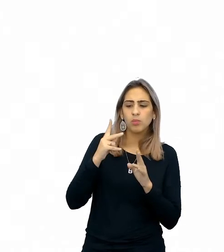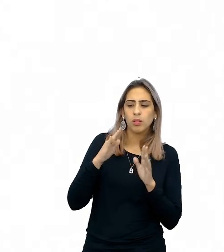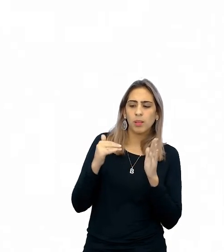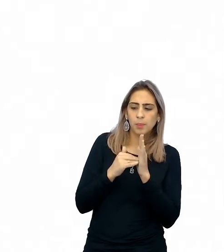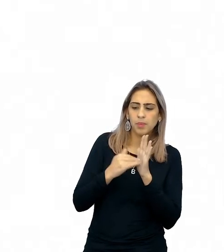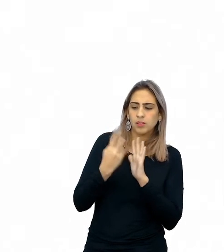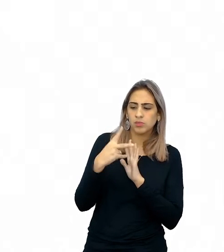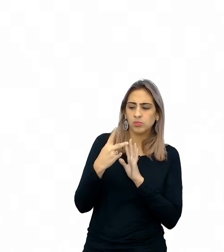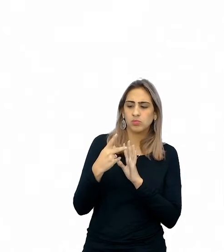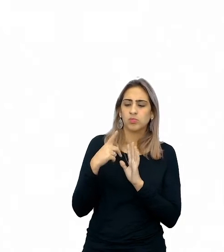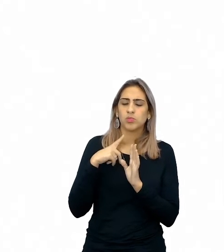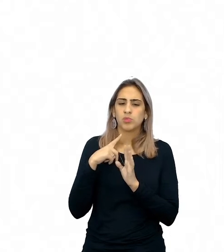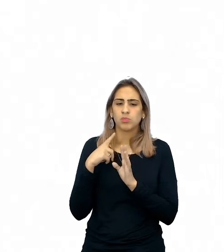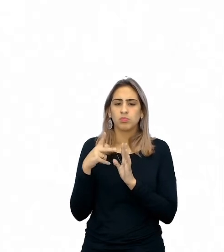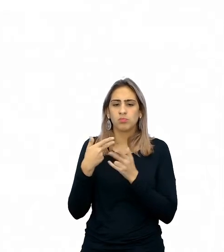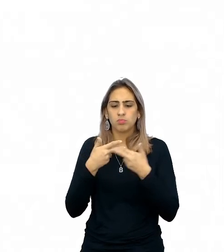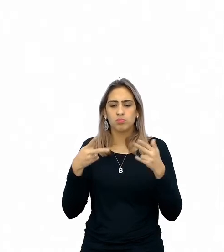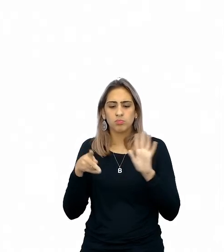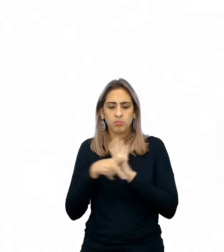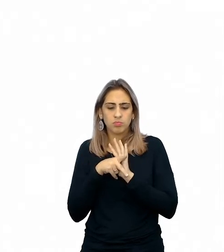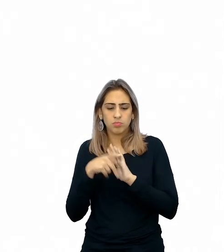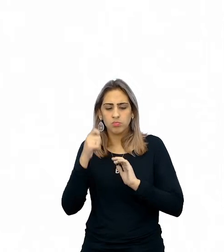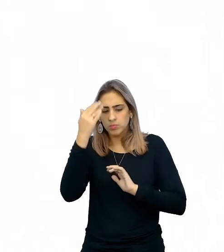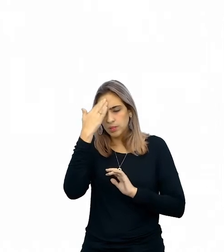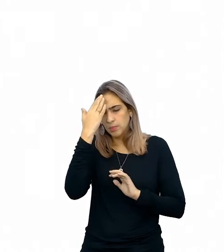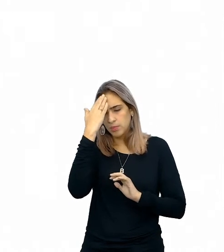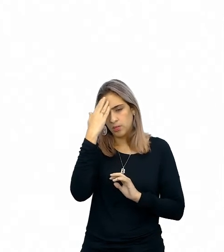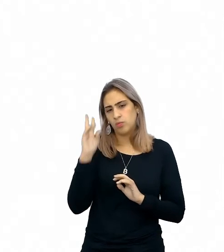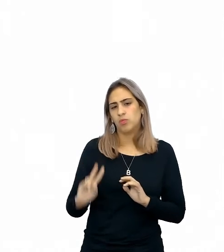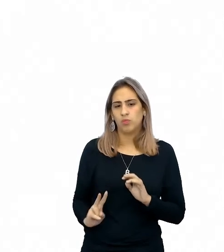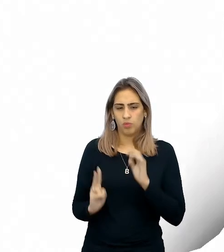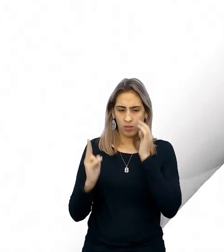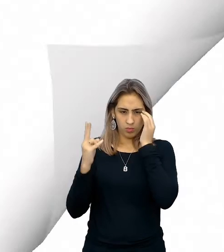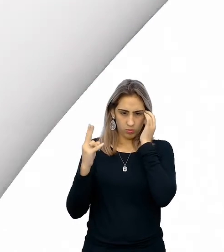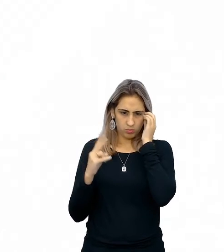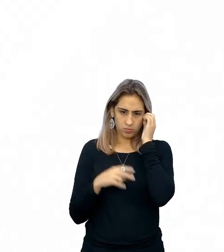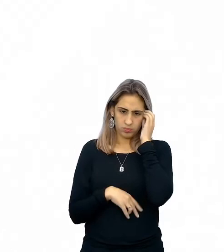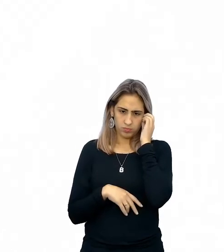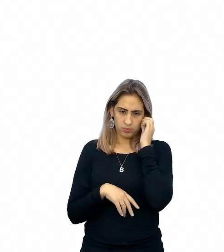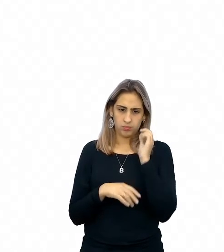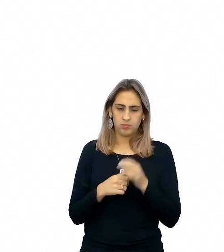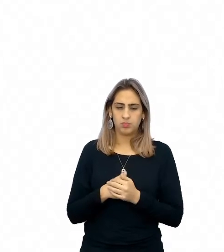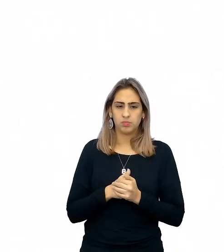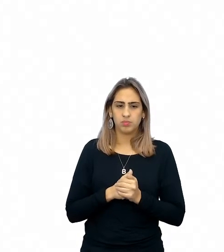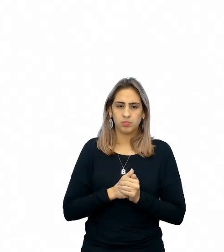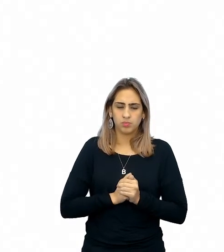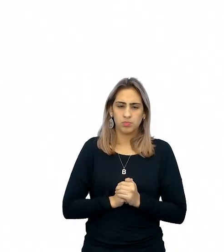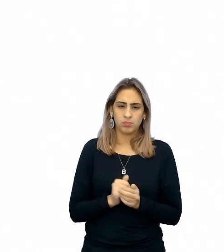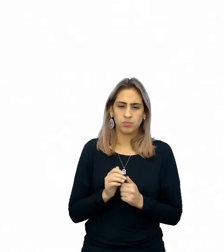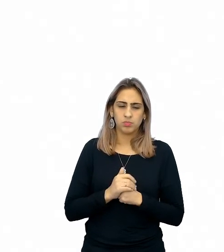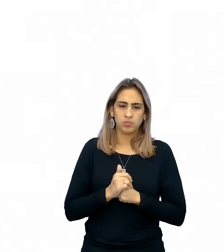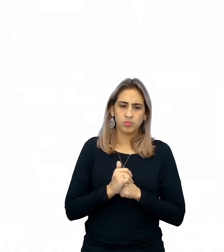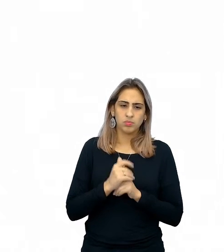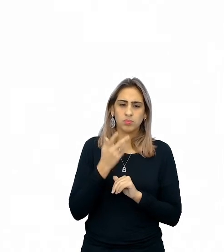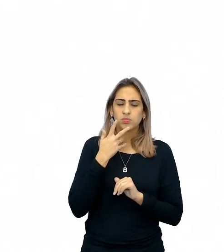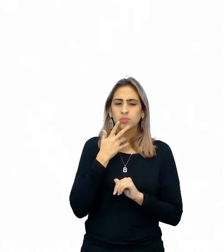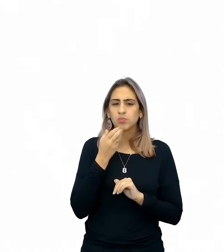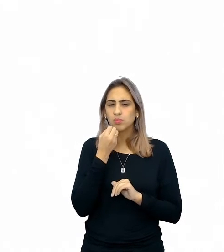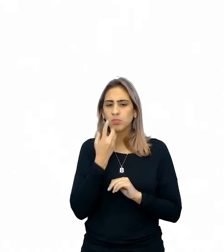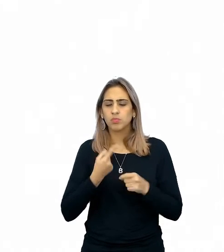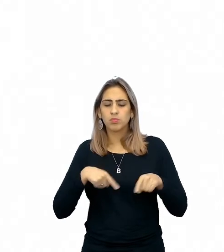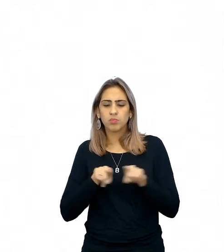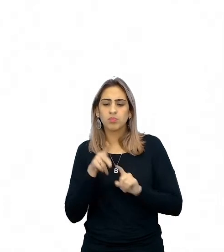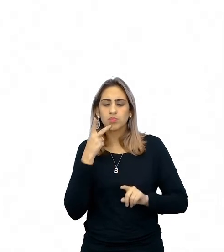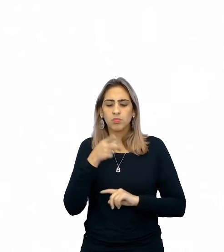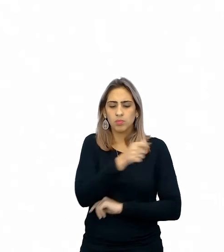como sendo o alvo do que ele tem que saber o valor. Bom, a partir então disso,